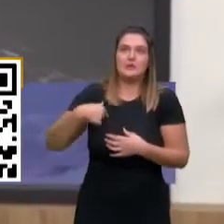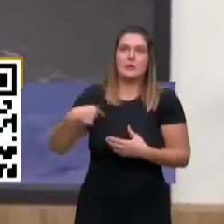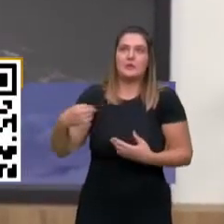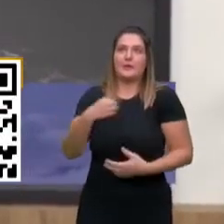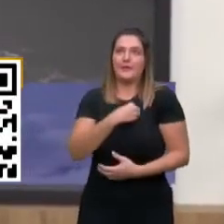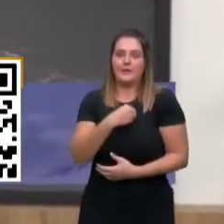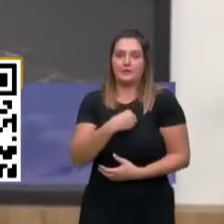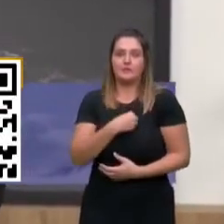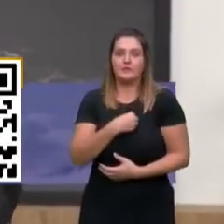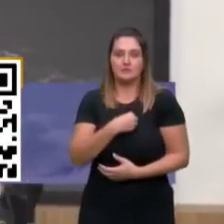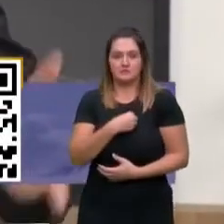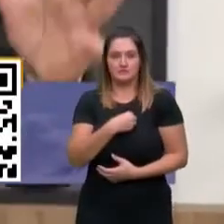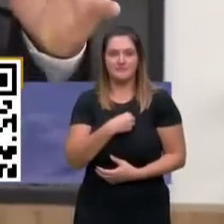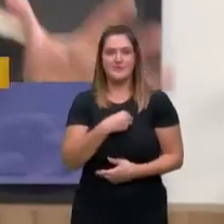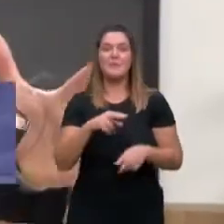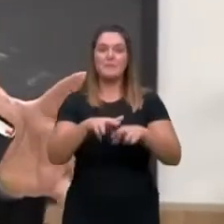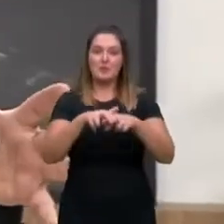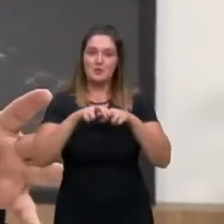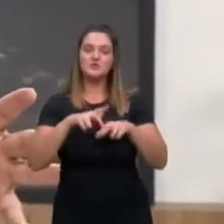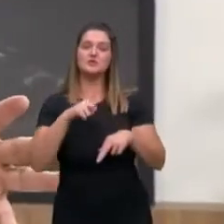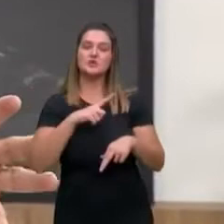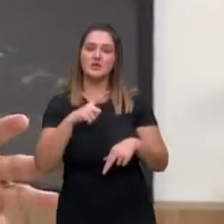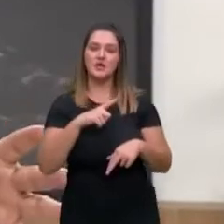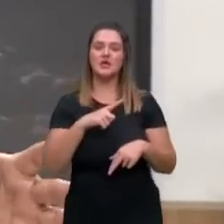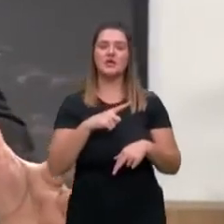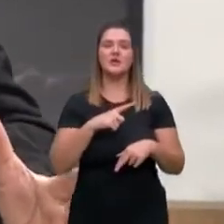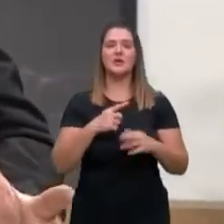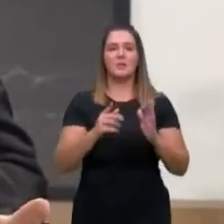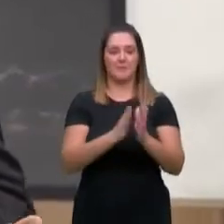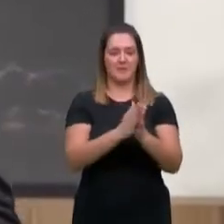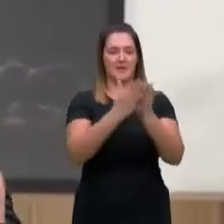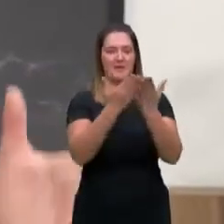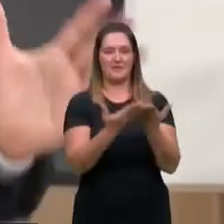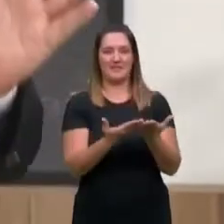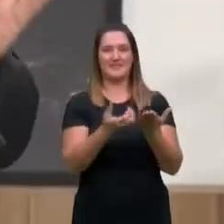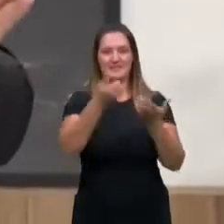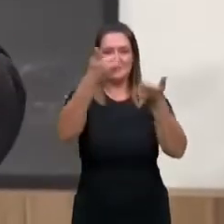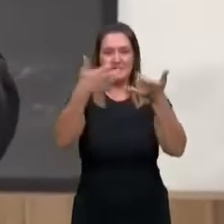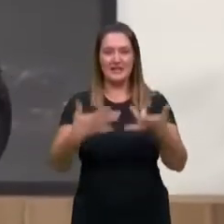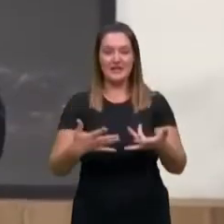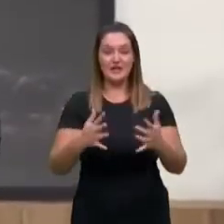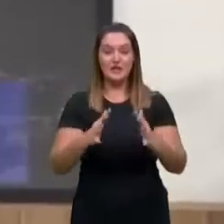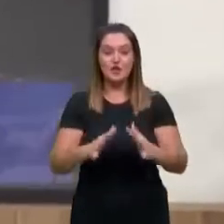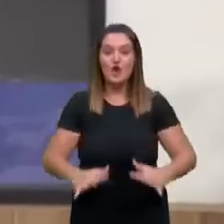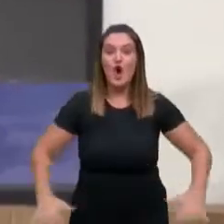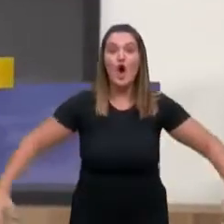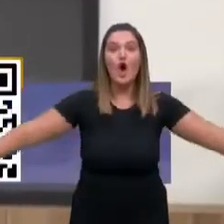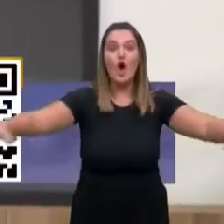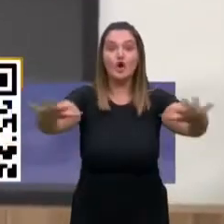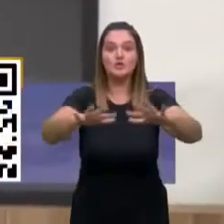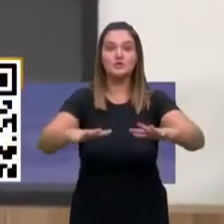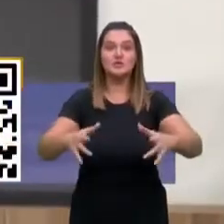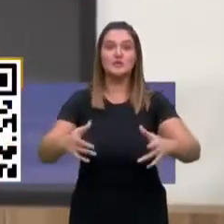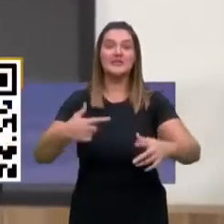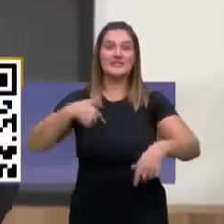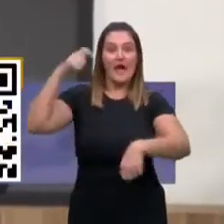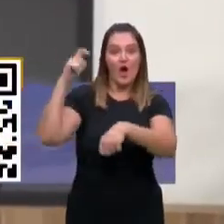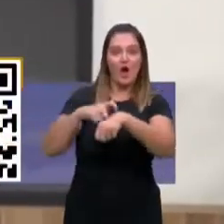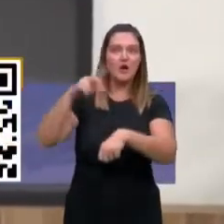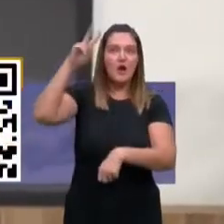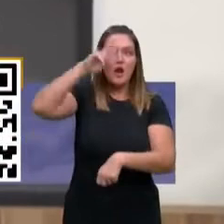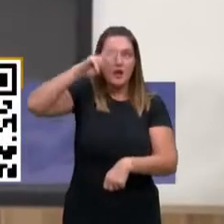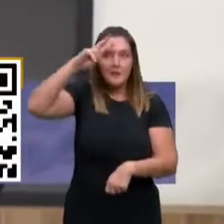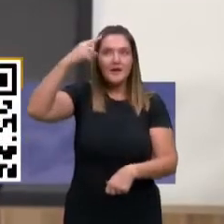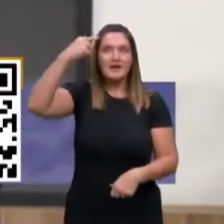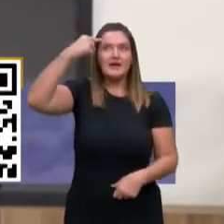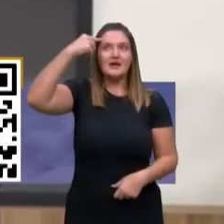emocionante. Sabe qual é? Filipenses 2. Filipenses 2 fala que todo joelho se dobrará diante de Deus. O